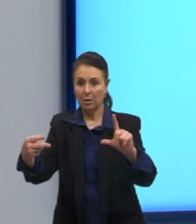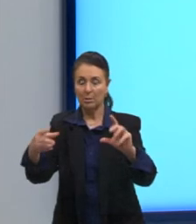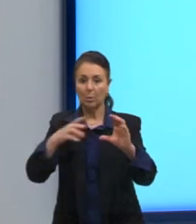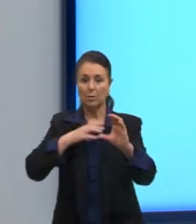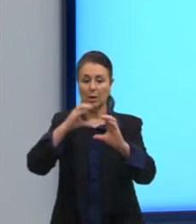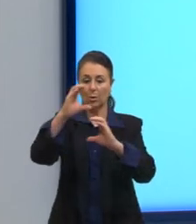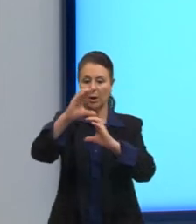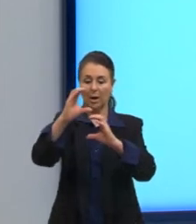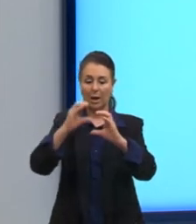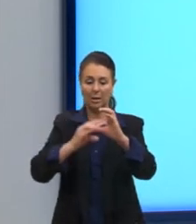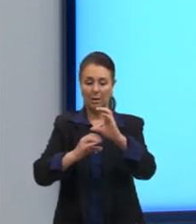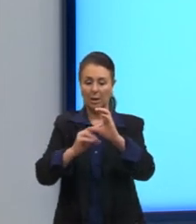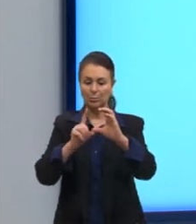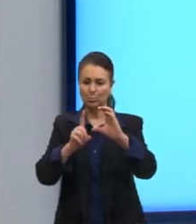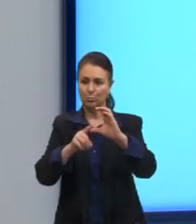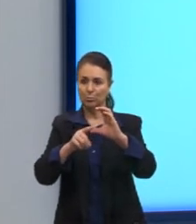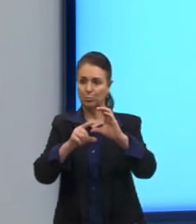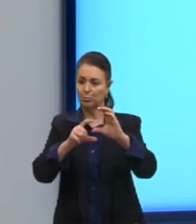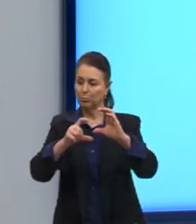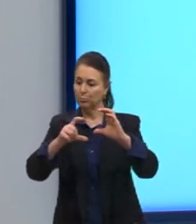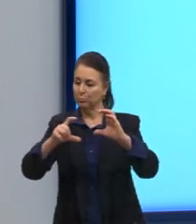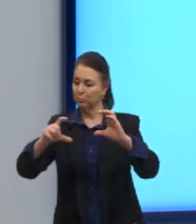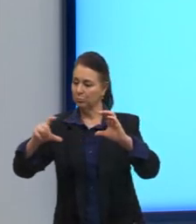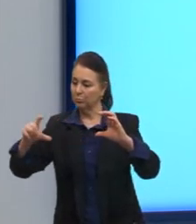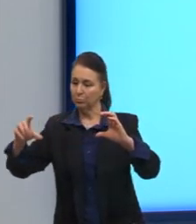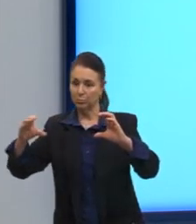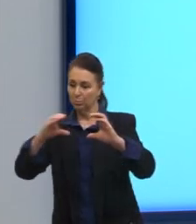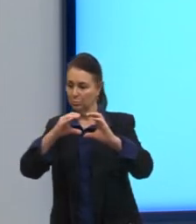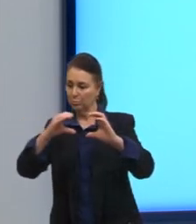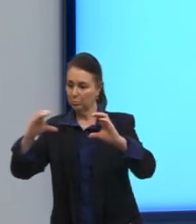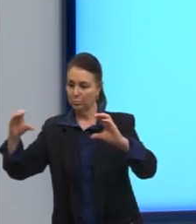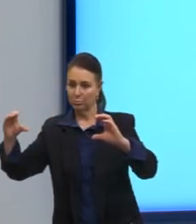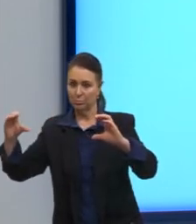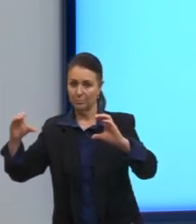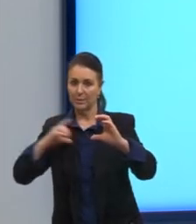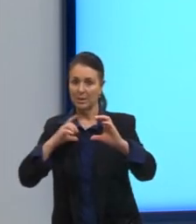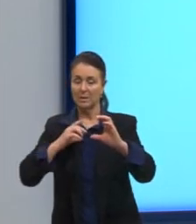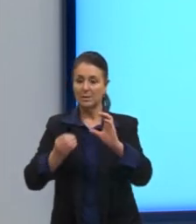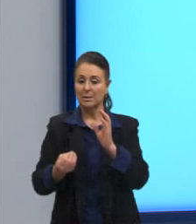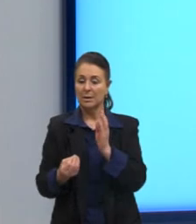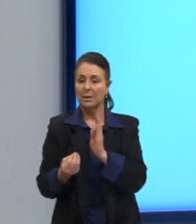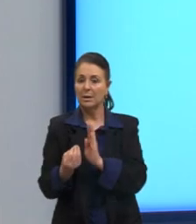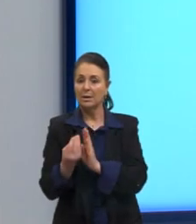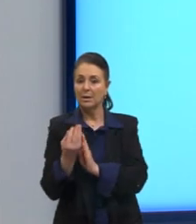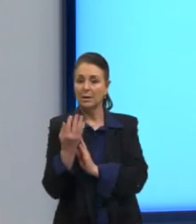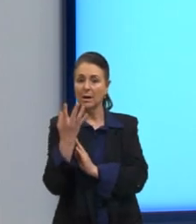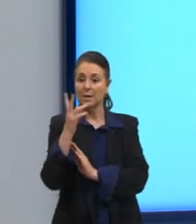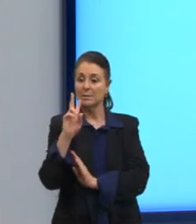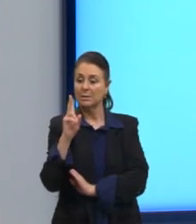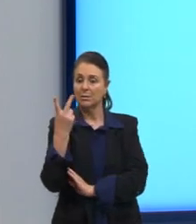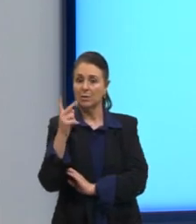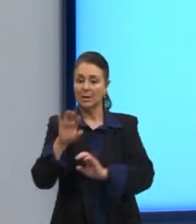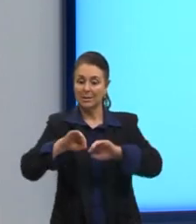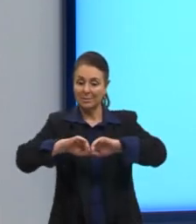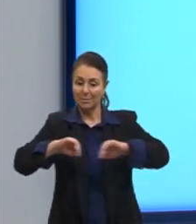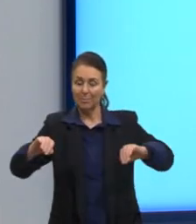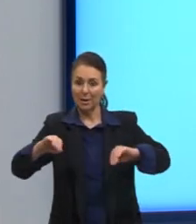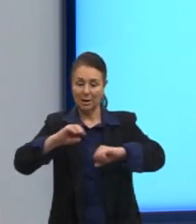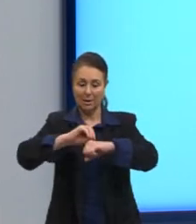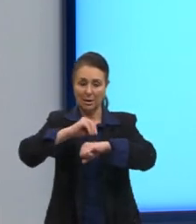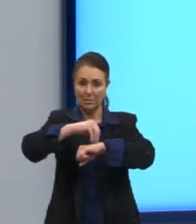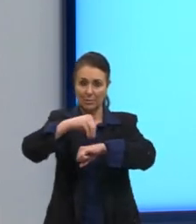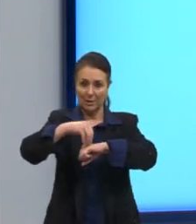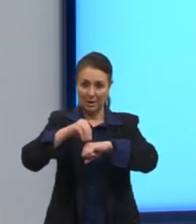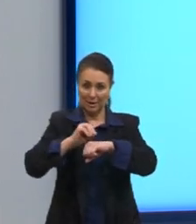tá E aí são líquidos então o que que acontece esse gás hidrogênio ele vai quebrar essas moléculas do